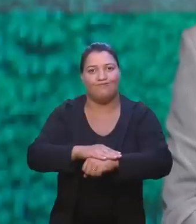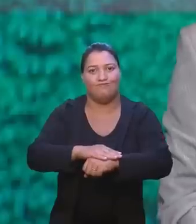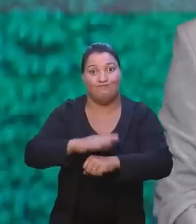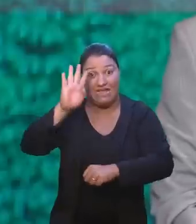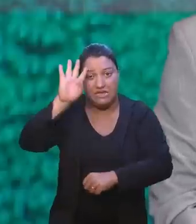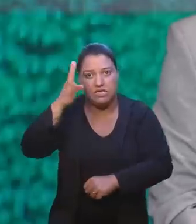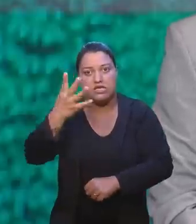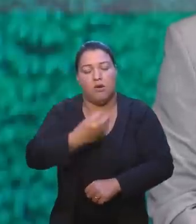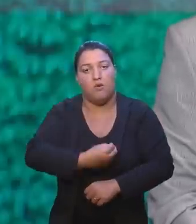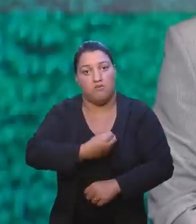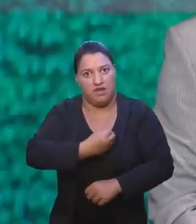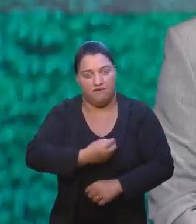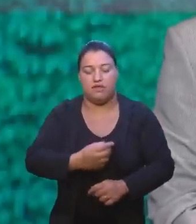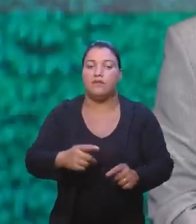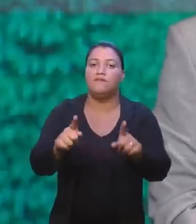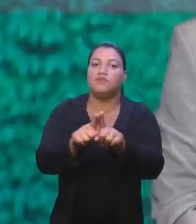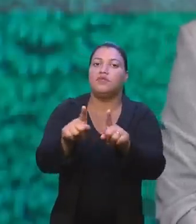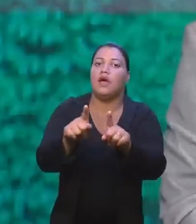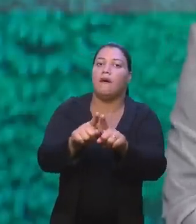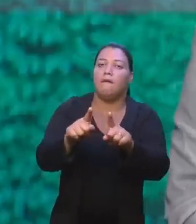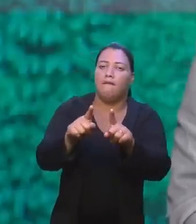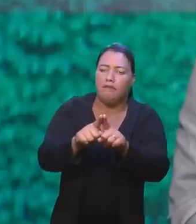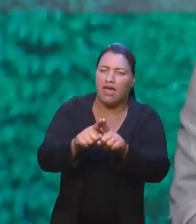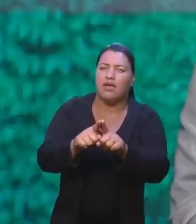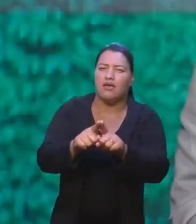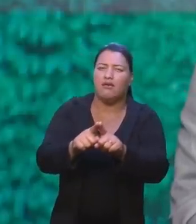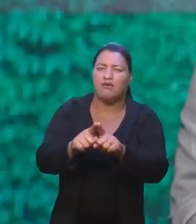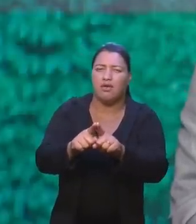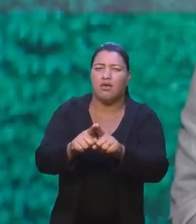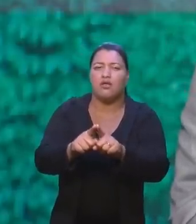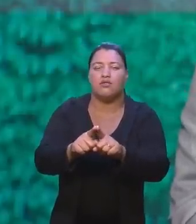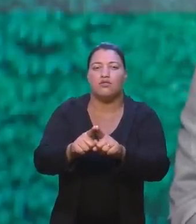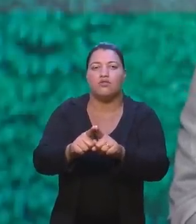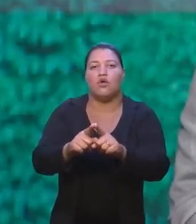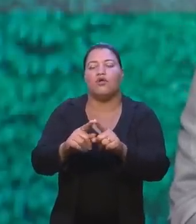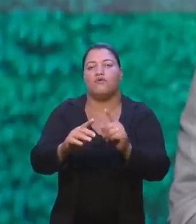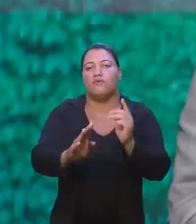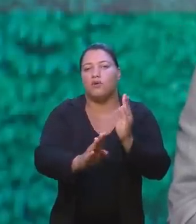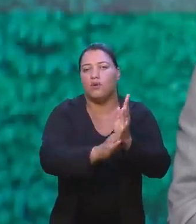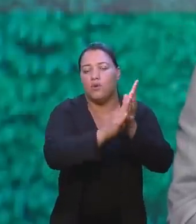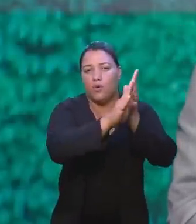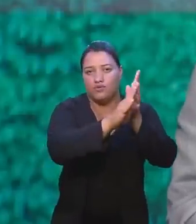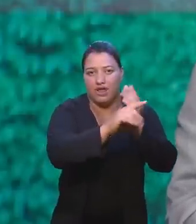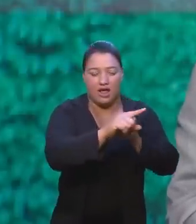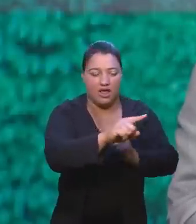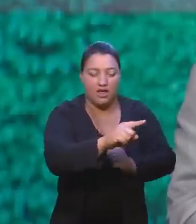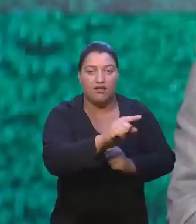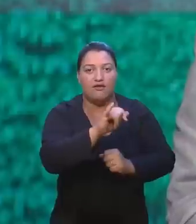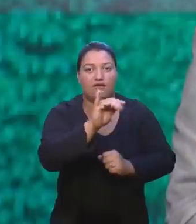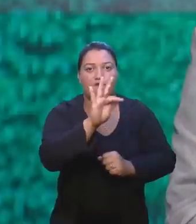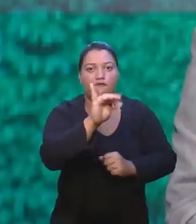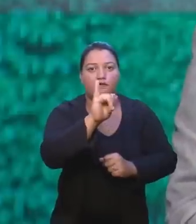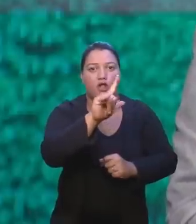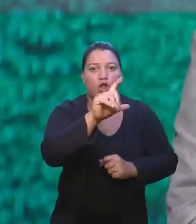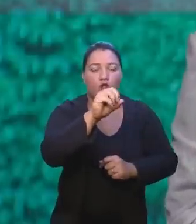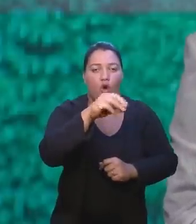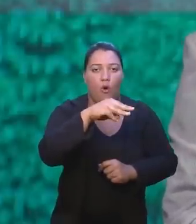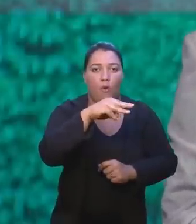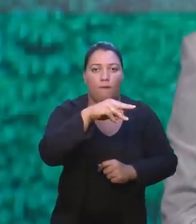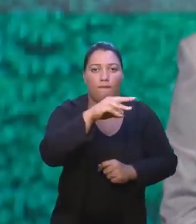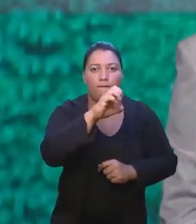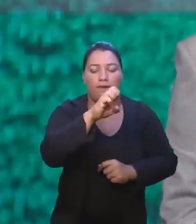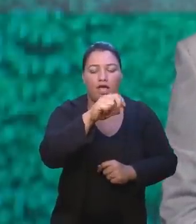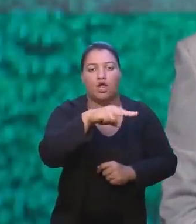Na mesma linha de raciocínio, nós vamos encontrar o nobre benfeitor Filomeno de Miranda, na obra No